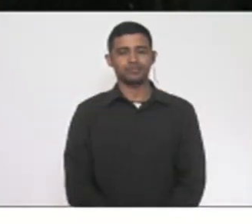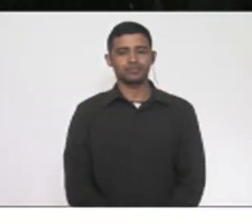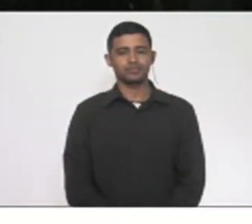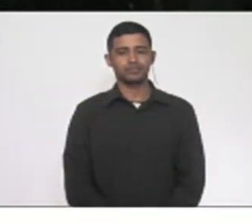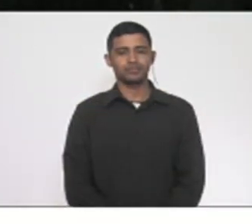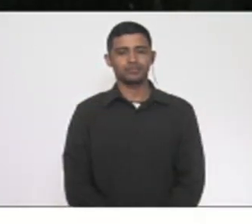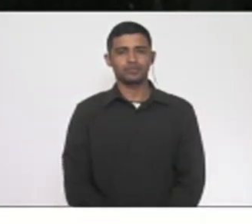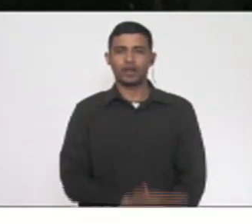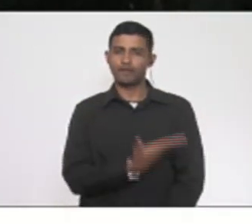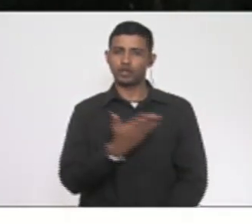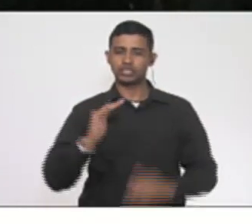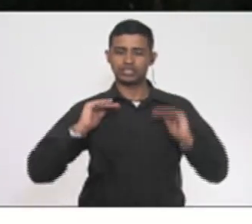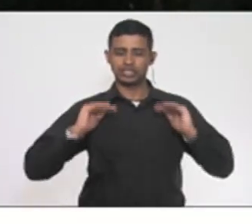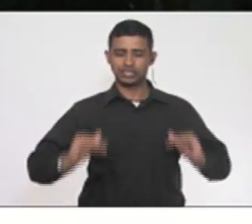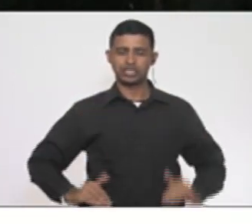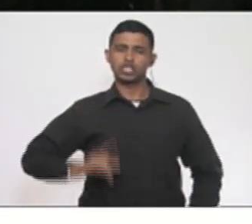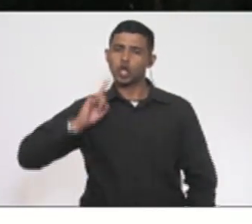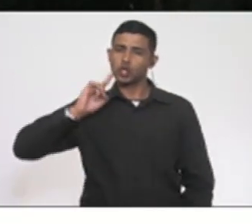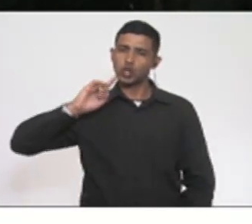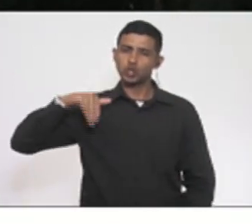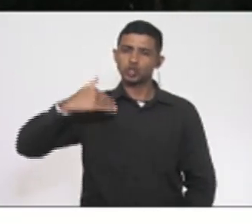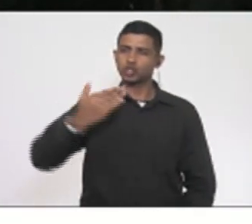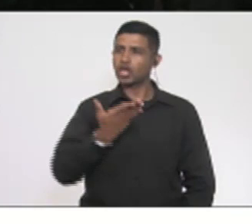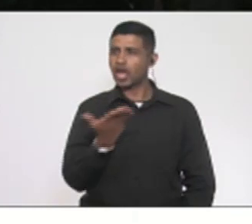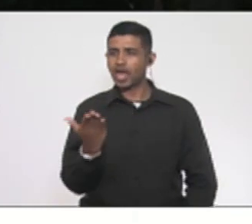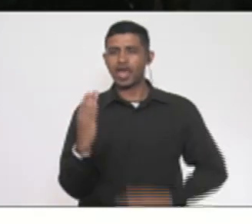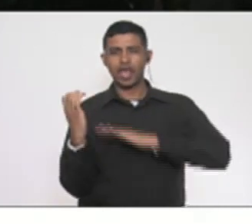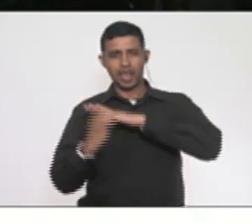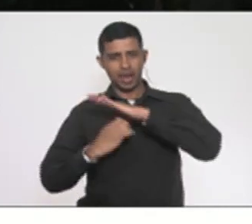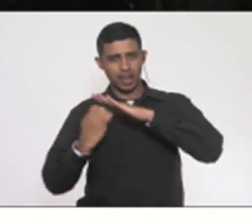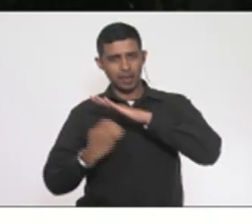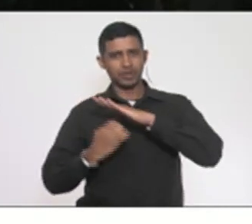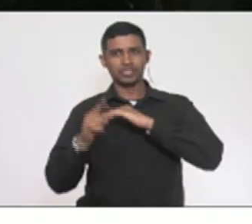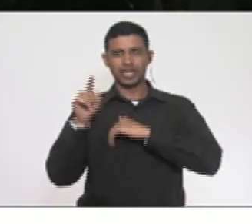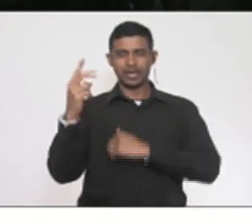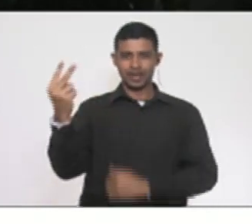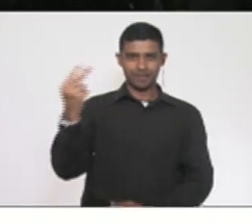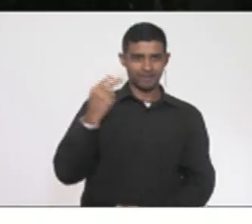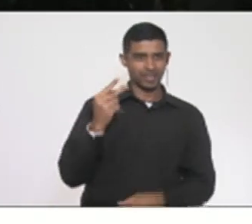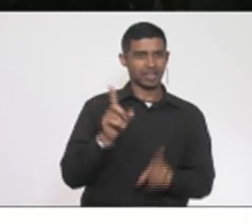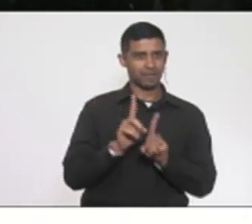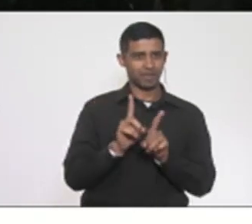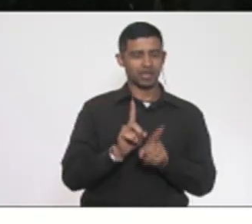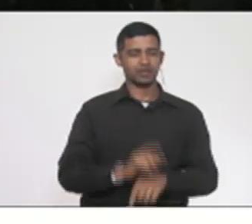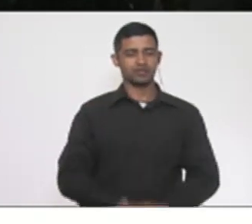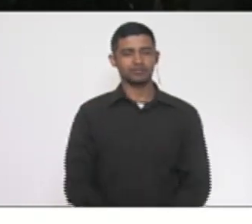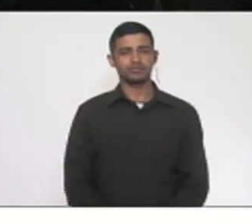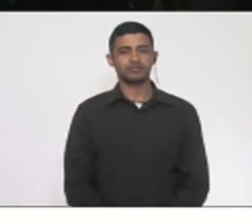do cidadão comum, do dia a dia, do empresário que está lá na ponta nos assistindo.